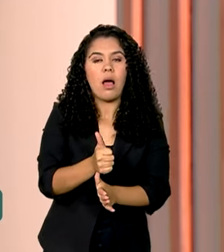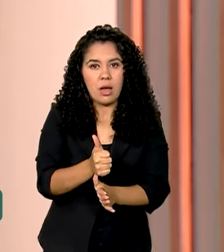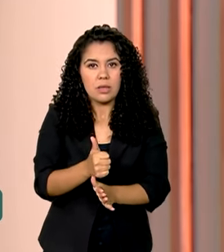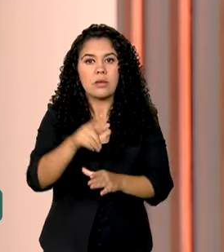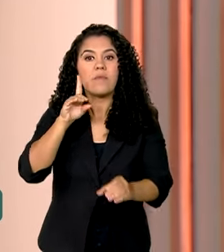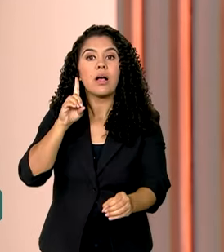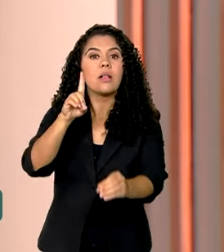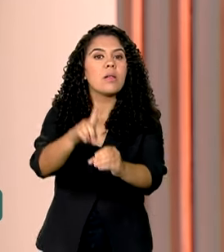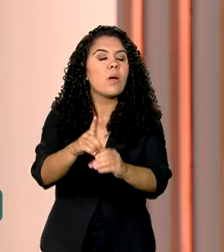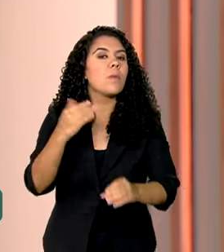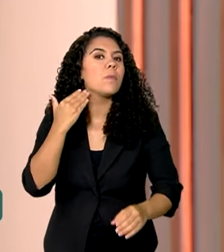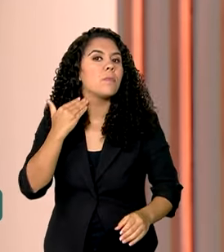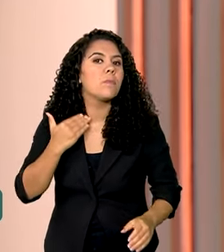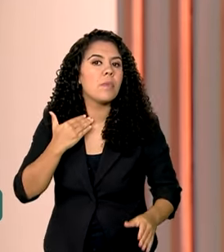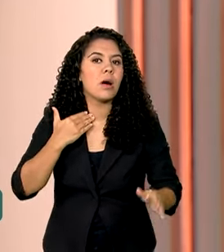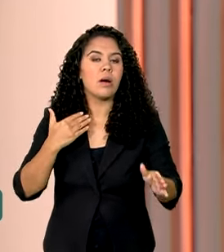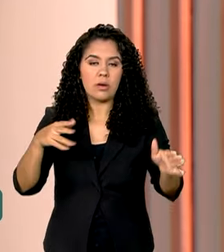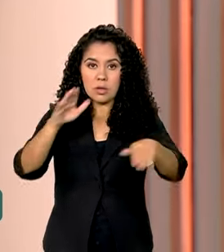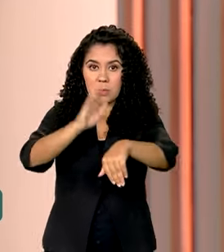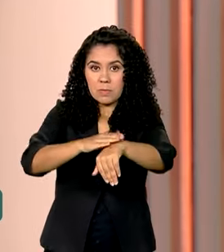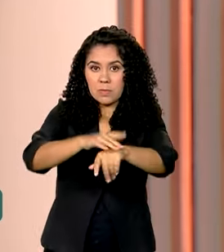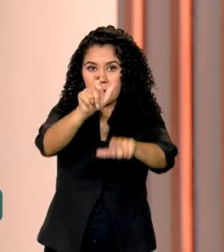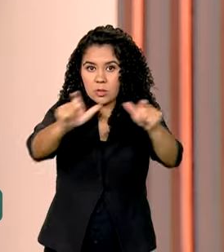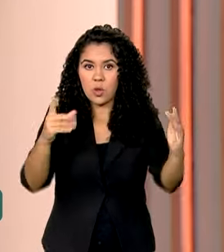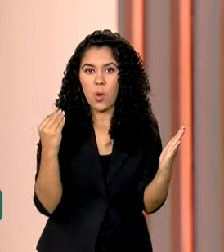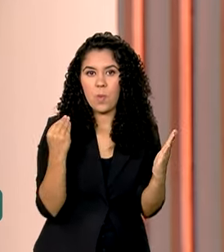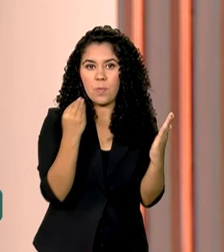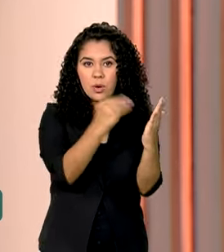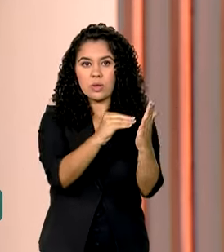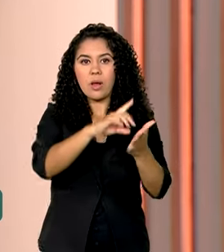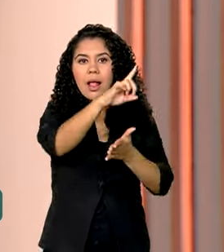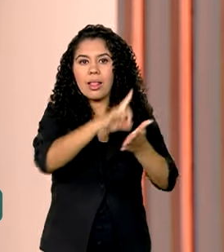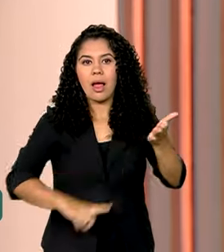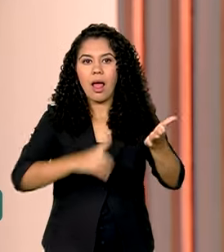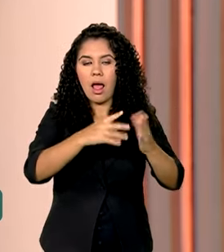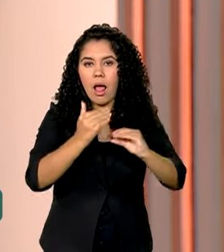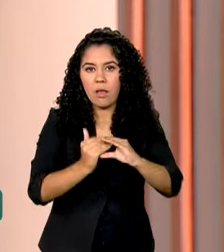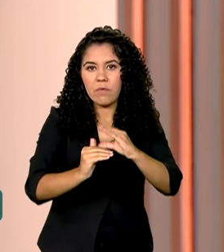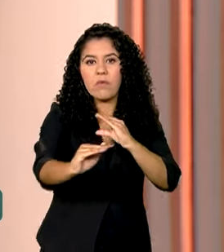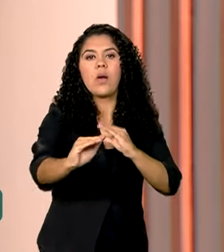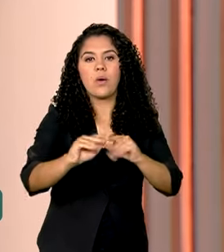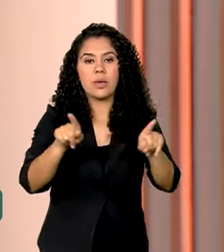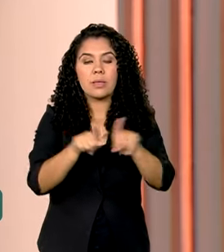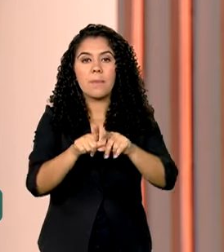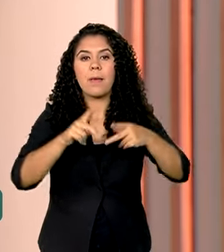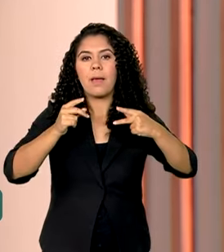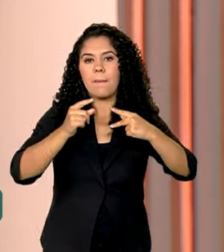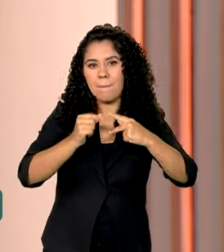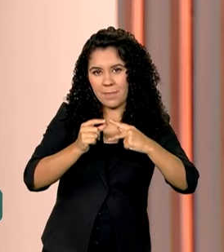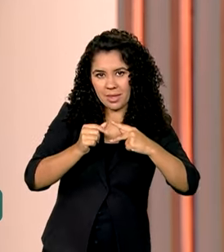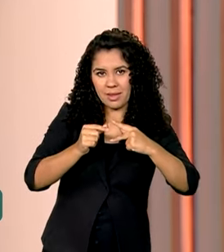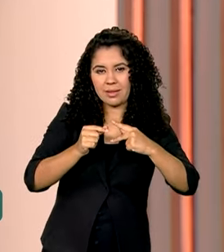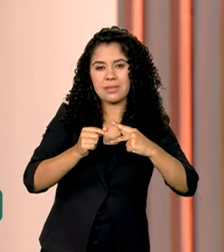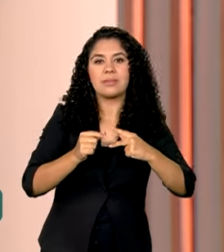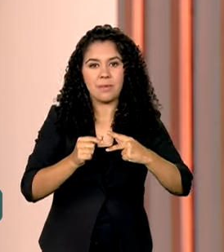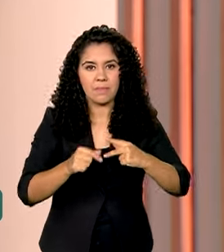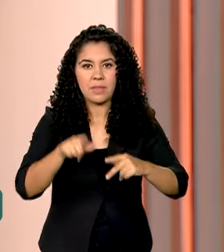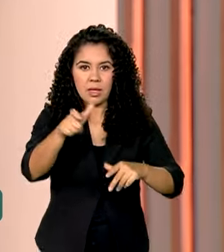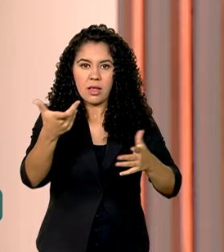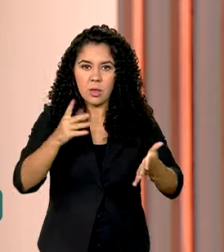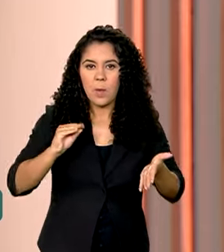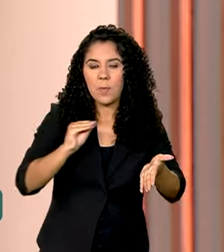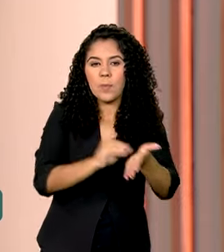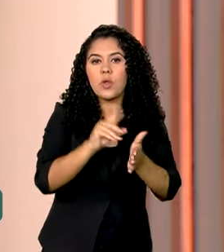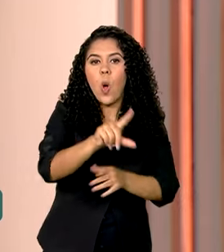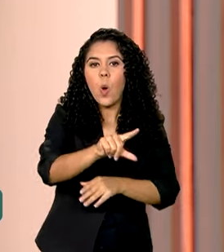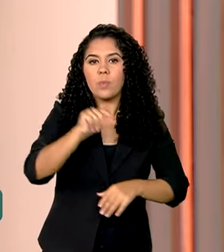conta bancária indicada pelo contribuinte ao entregar a declaração ou por meio da chave Pix, para quem optou por este meio de